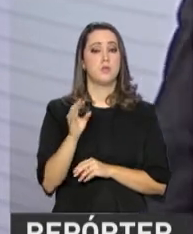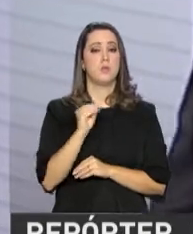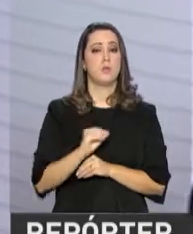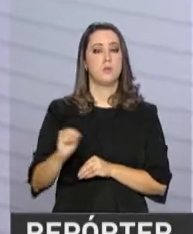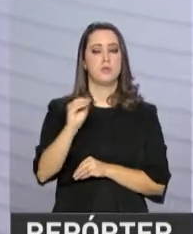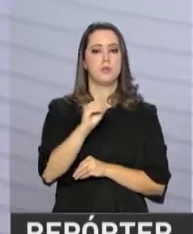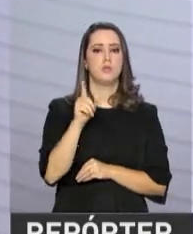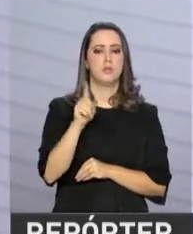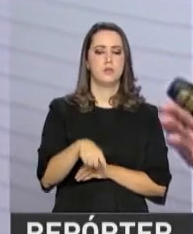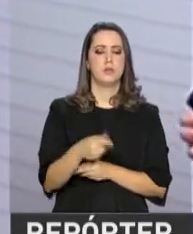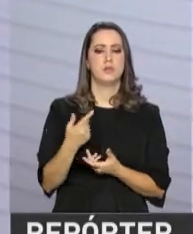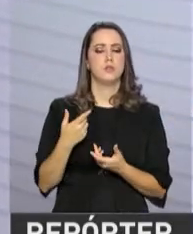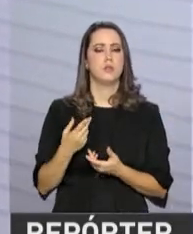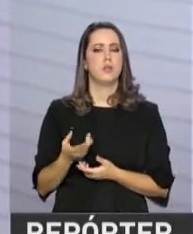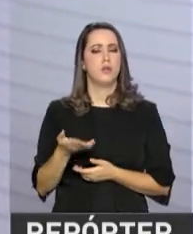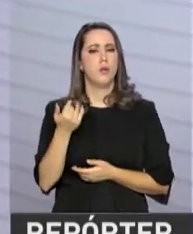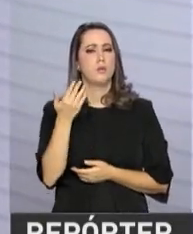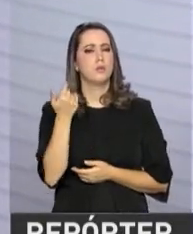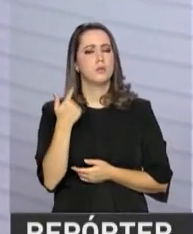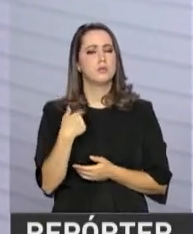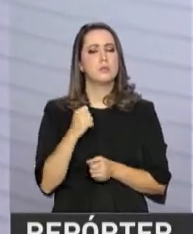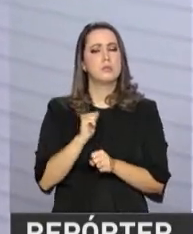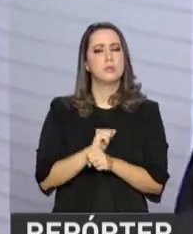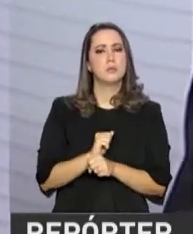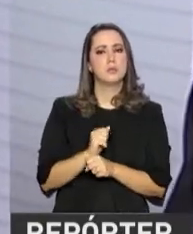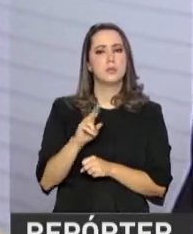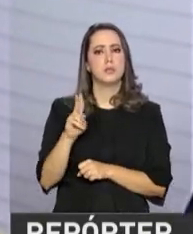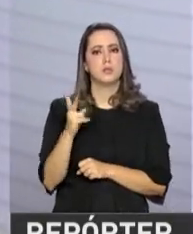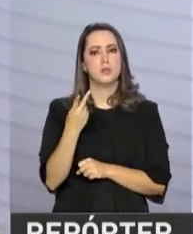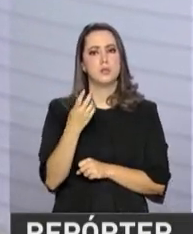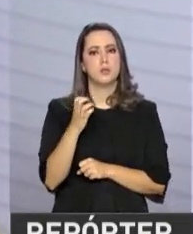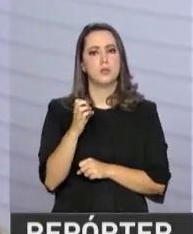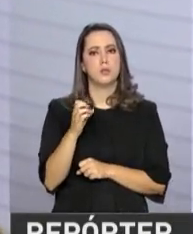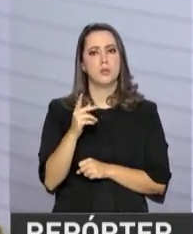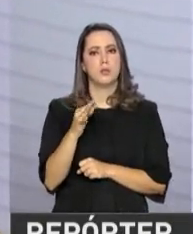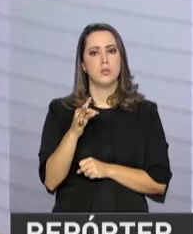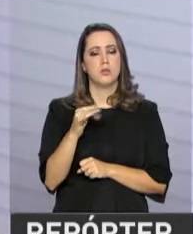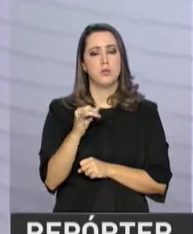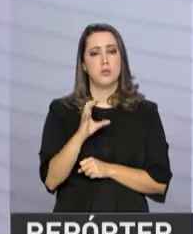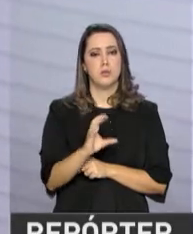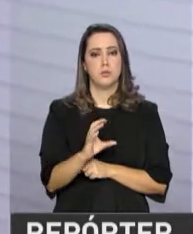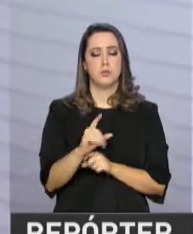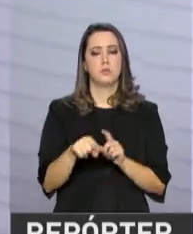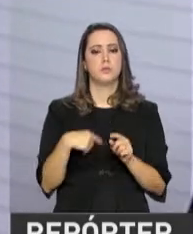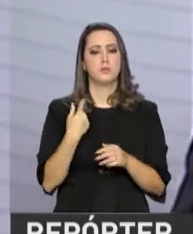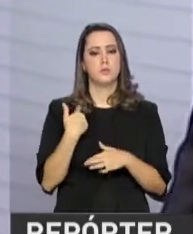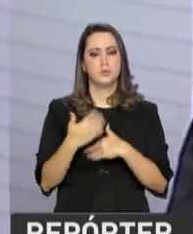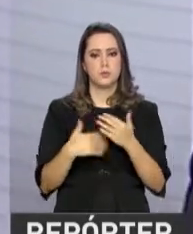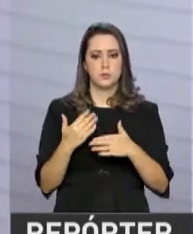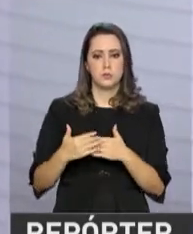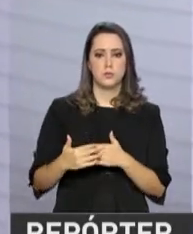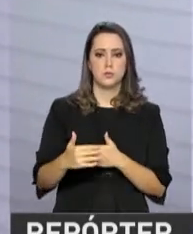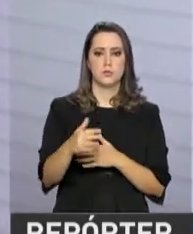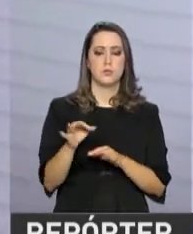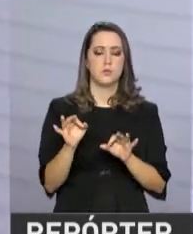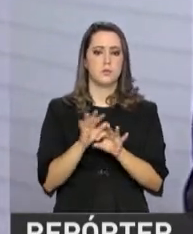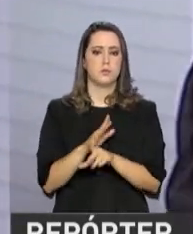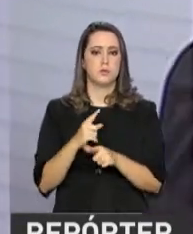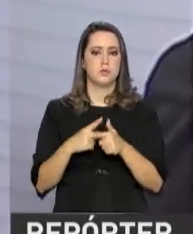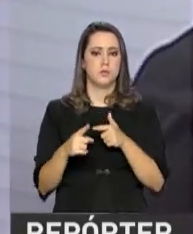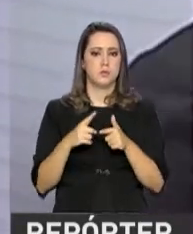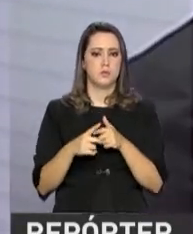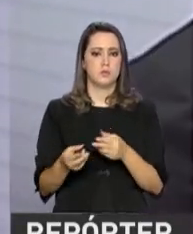os remanescentes diagnosticados de partidos e portanto caminhamos para um programa de erradicação a